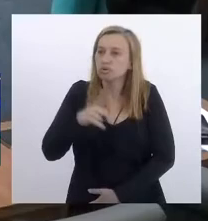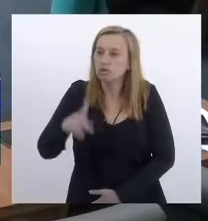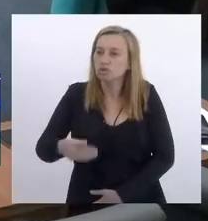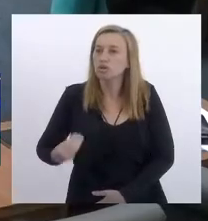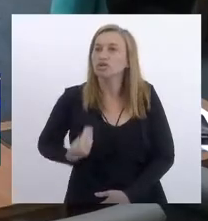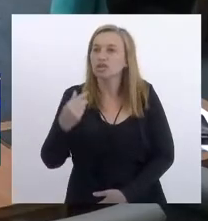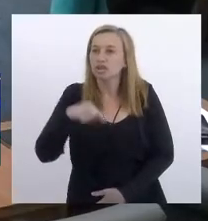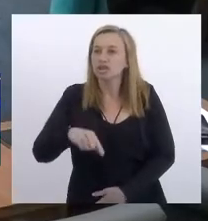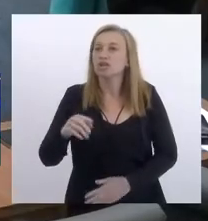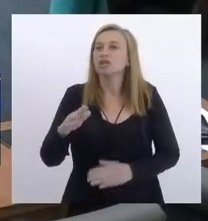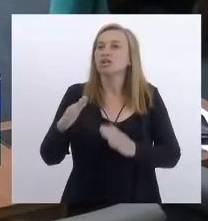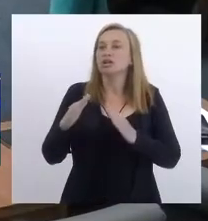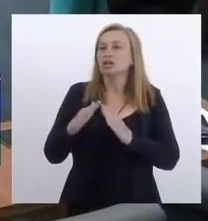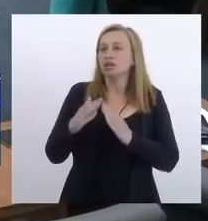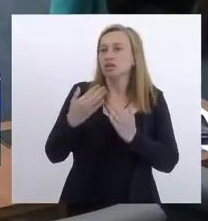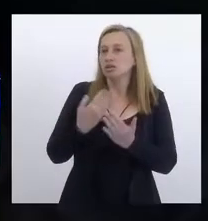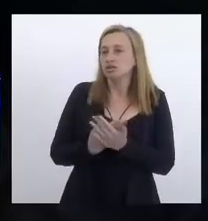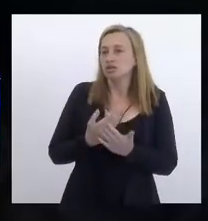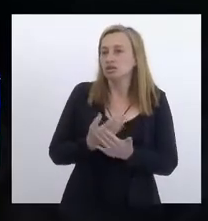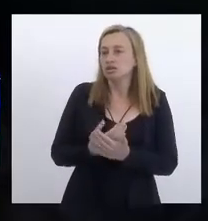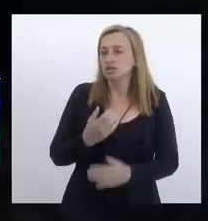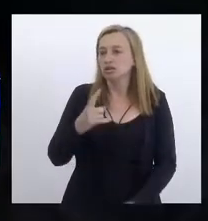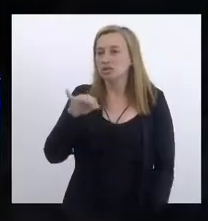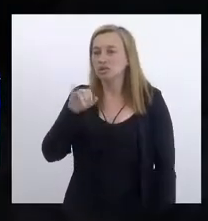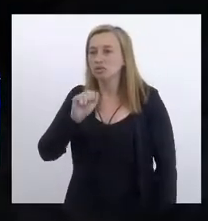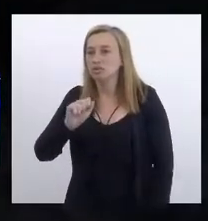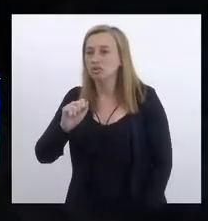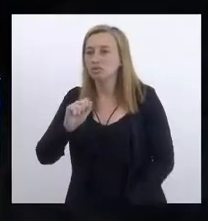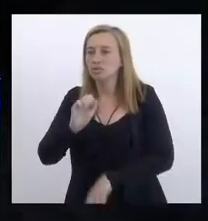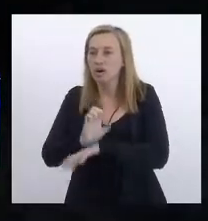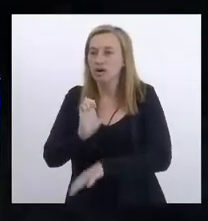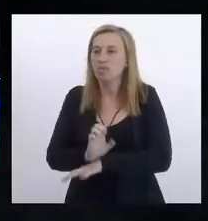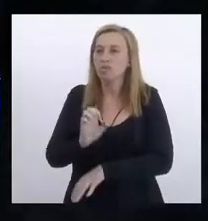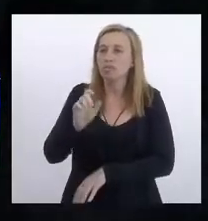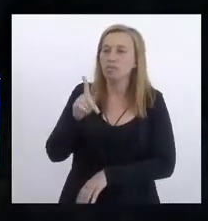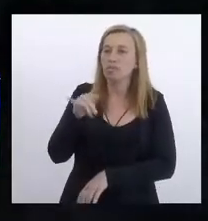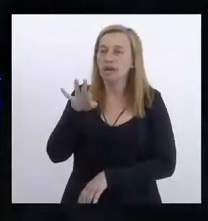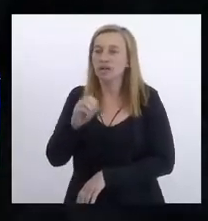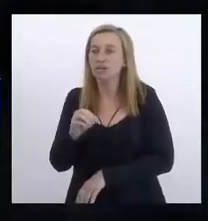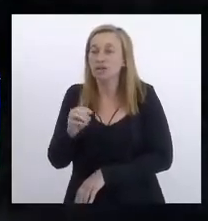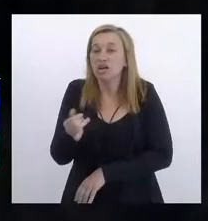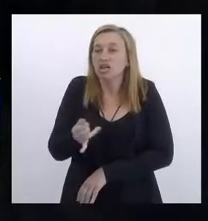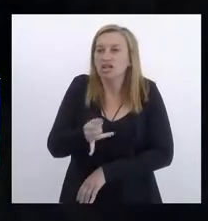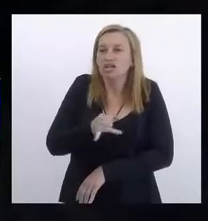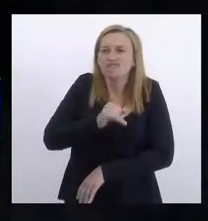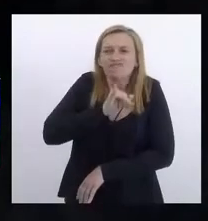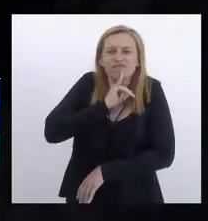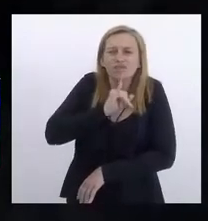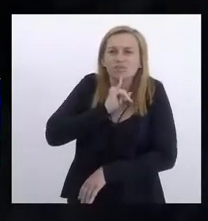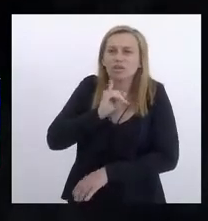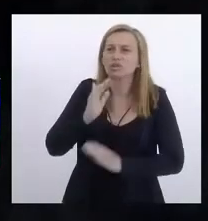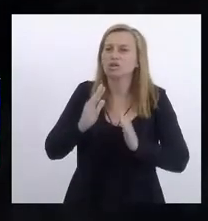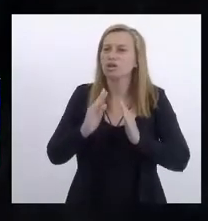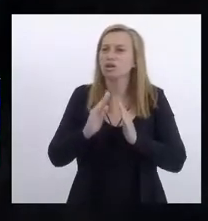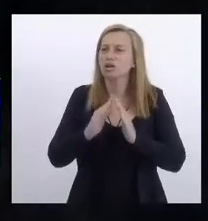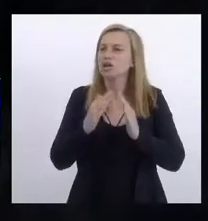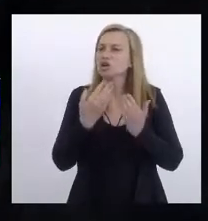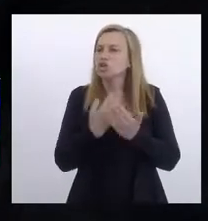Colégio Estadual Prado Júnior, que além de ser um absurdo esse fechamento do curso de turismo, a minha compreensão é de que é um